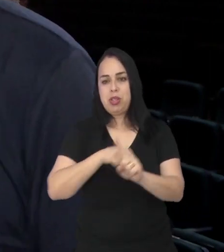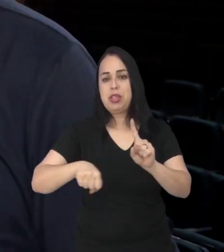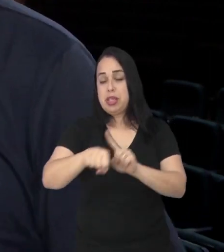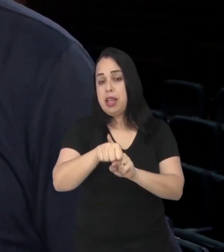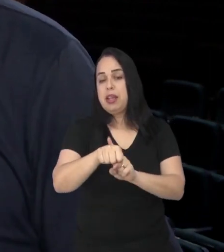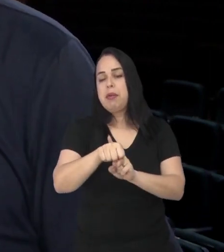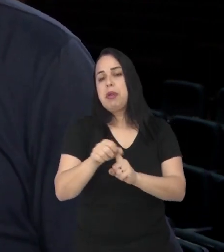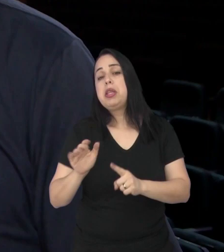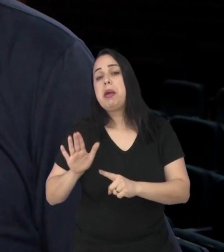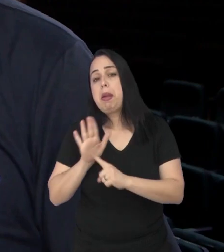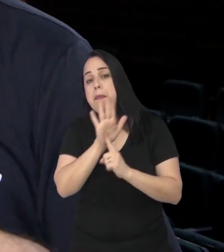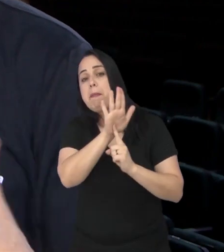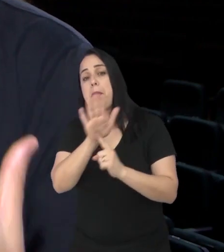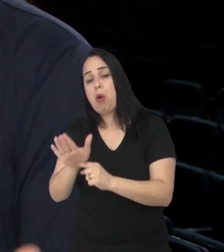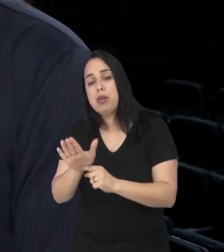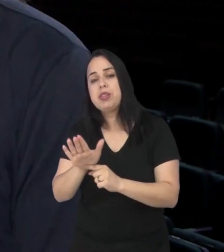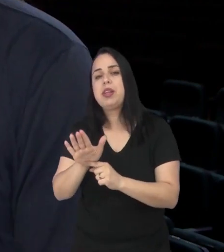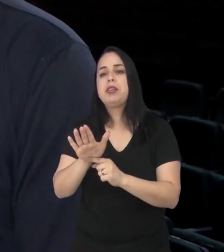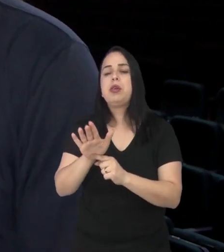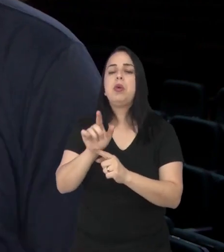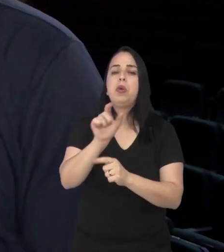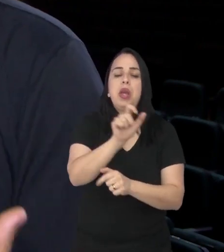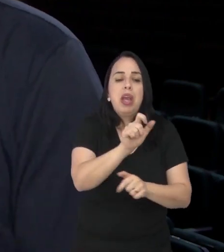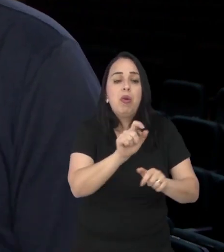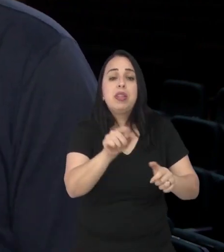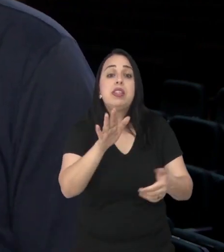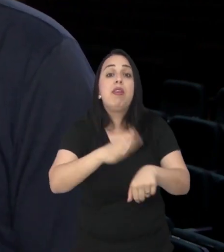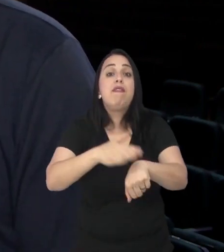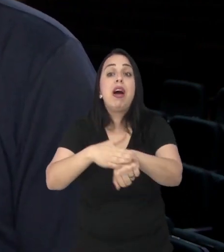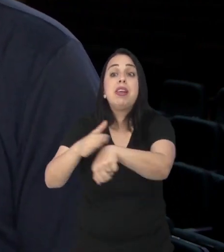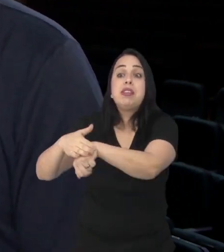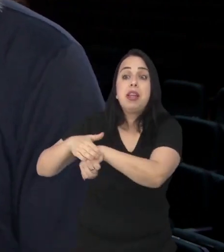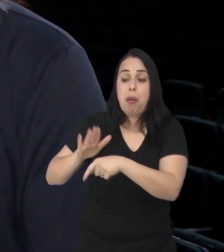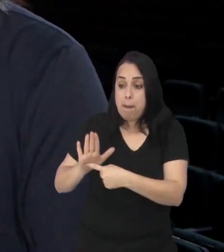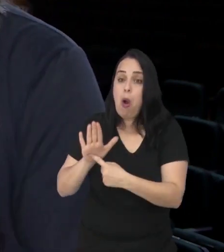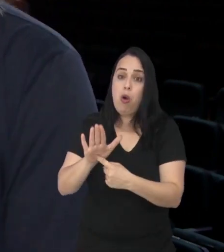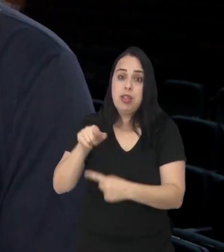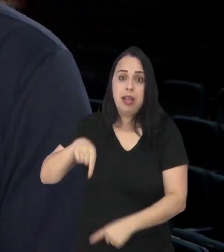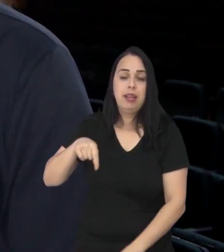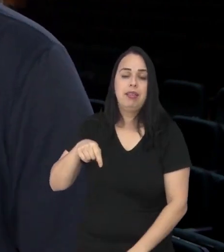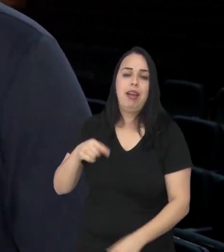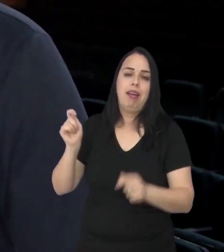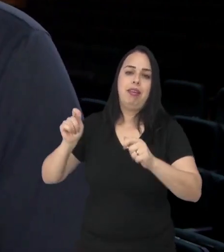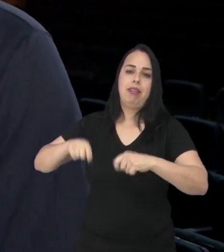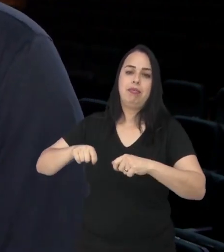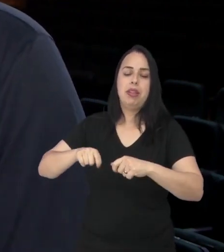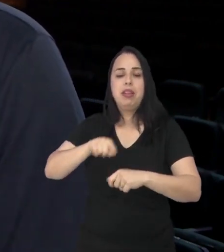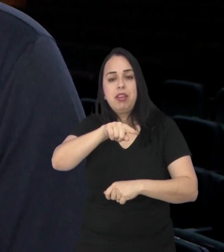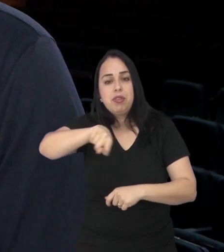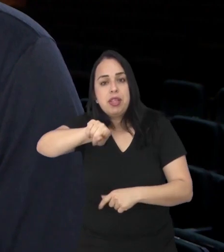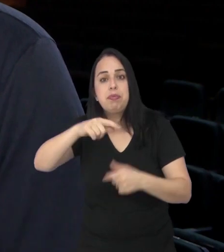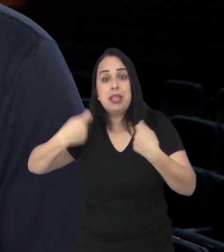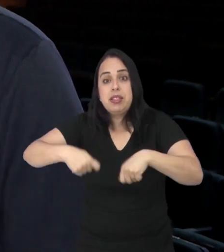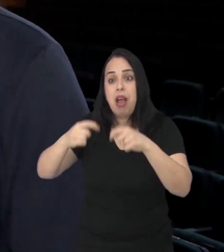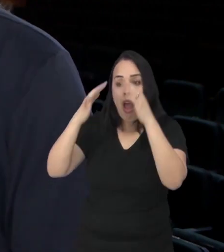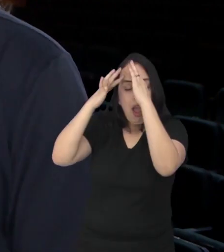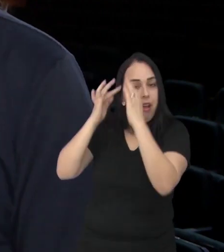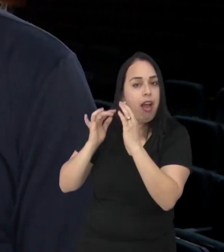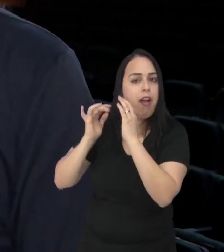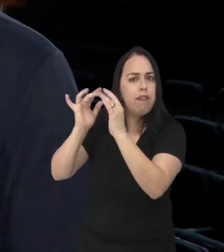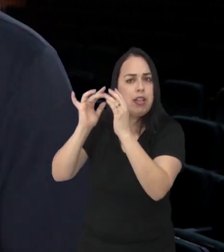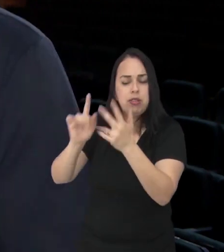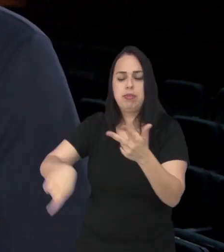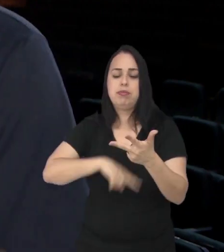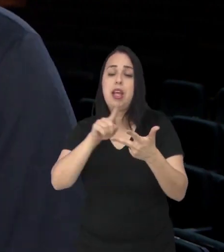né? Para mostrar para a sociedade as suas mazelas e, com isso, refletir essas mazelas e que a gente